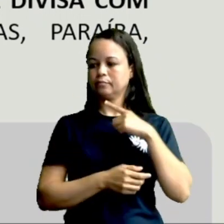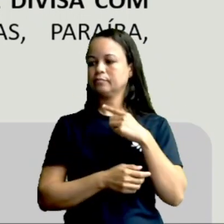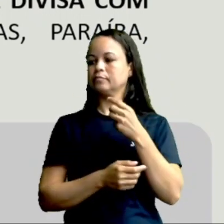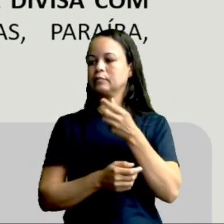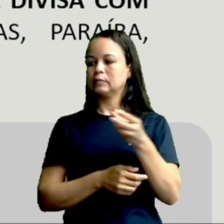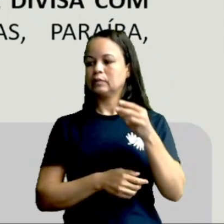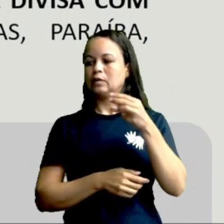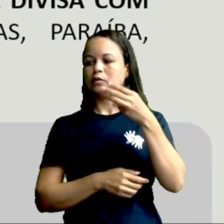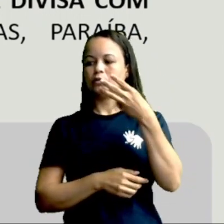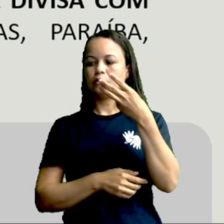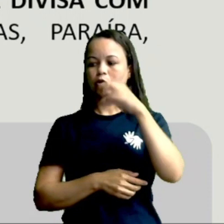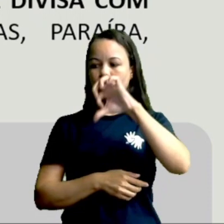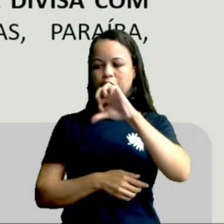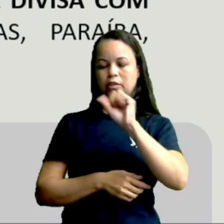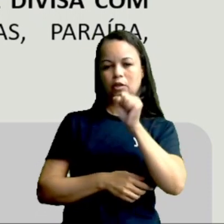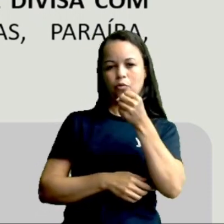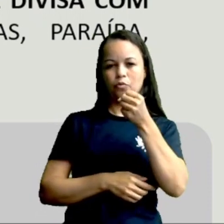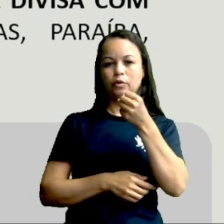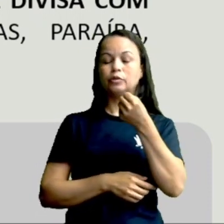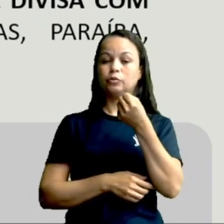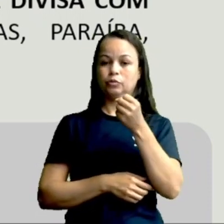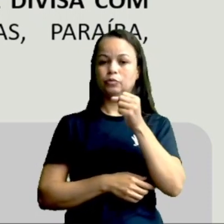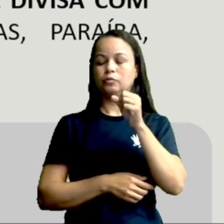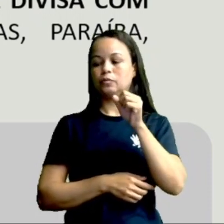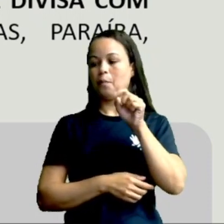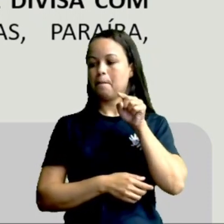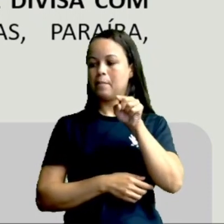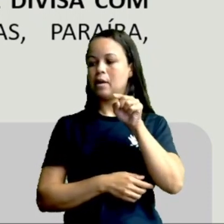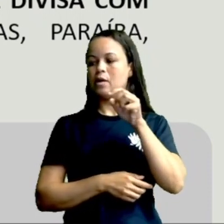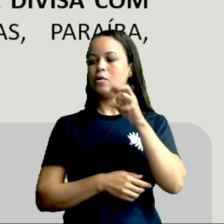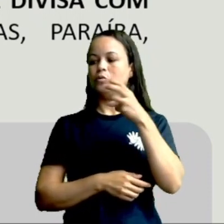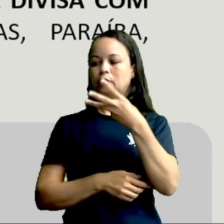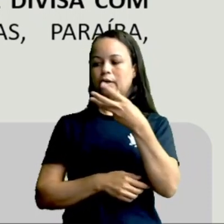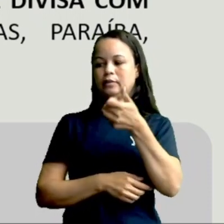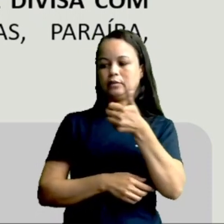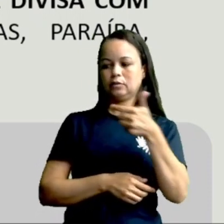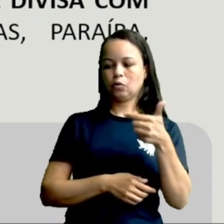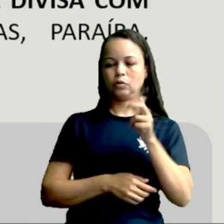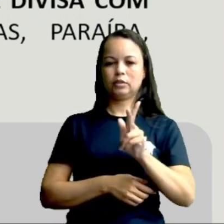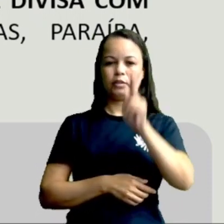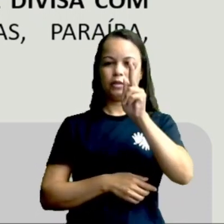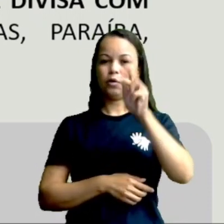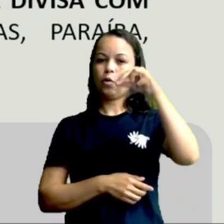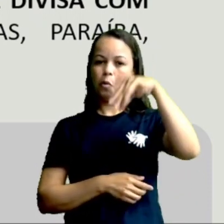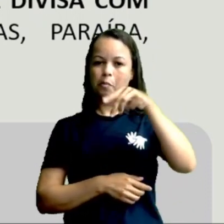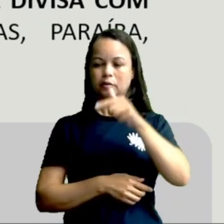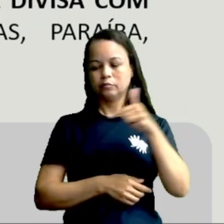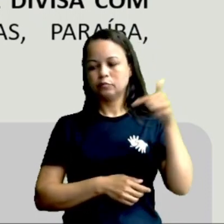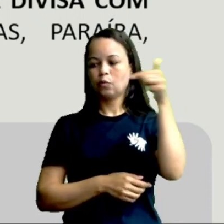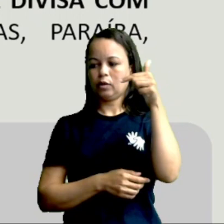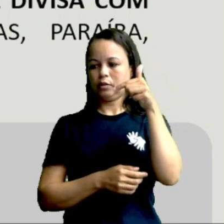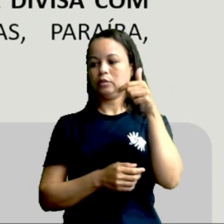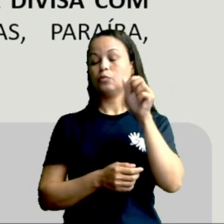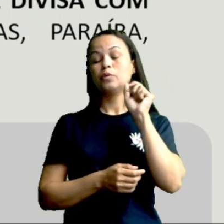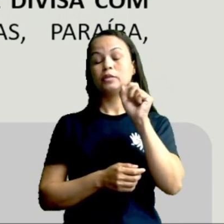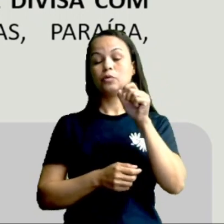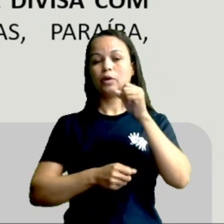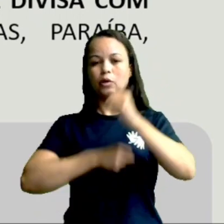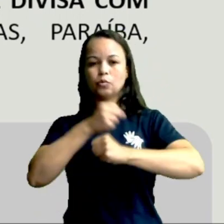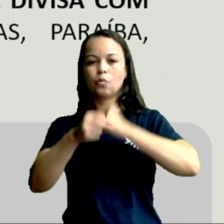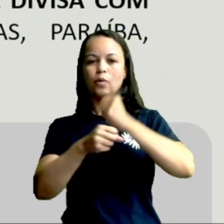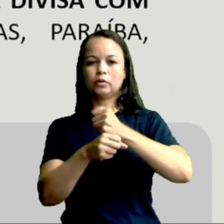98.302 quilômetros quadrados. Isso segundo o IBGE de 2019. E o estado